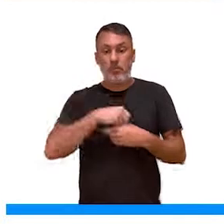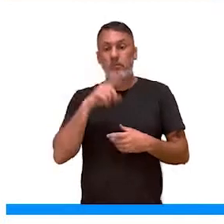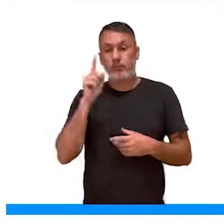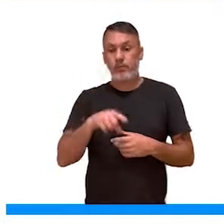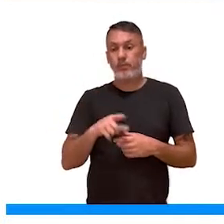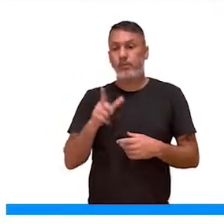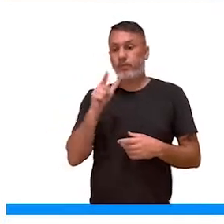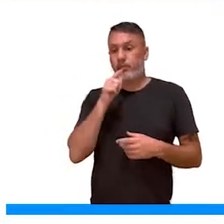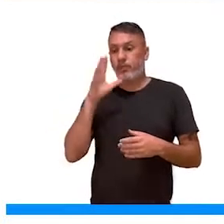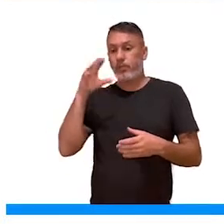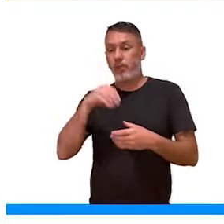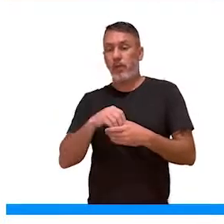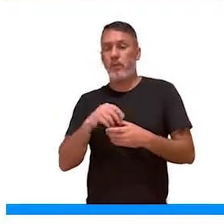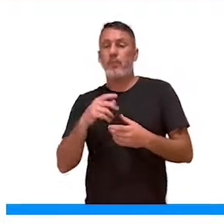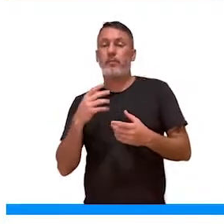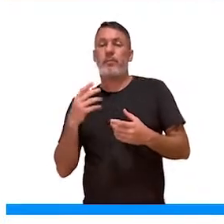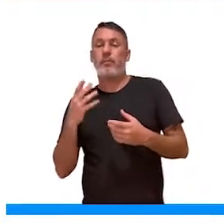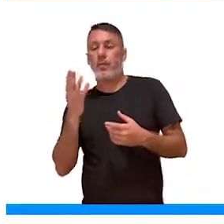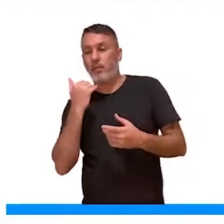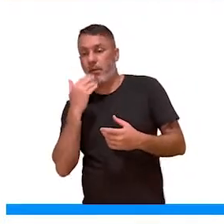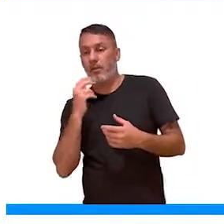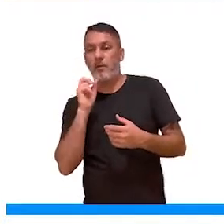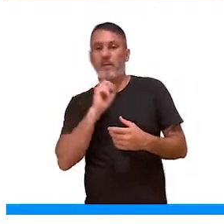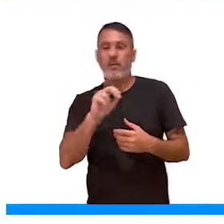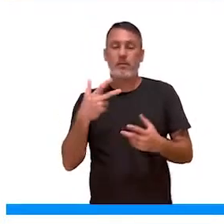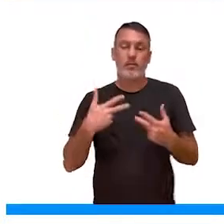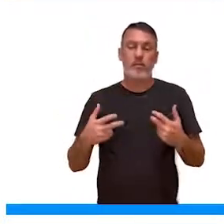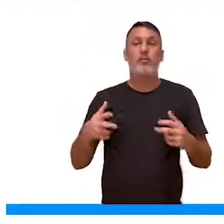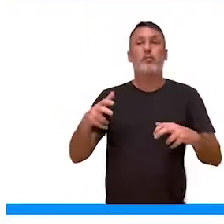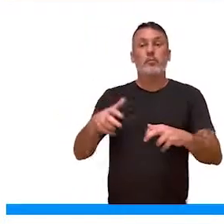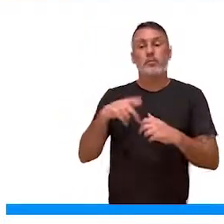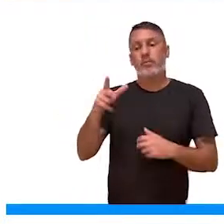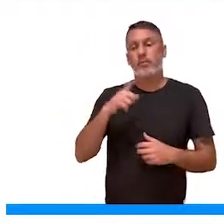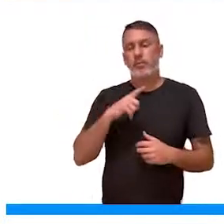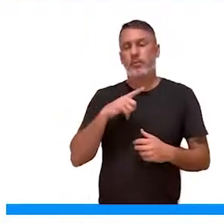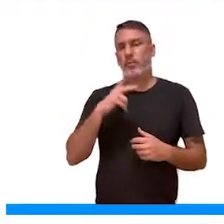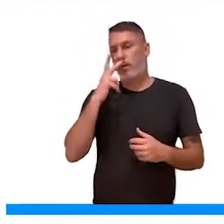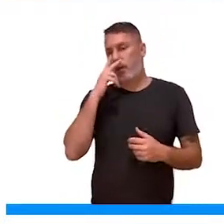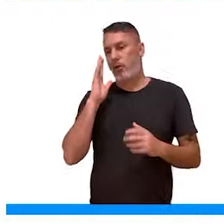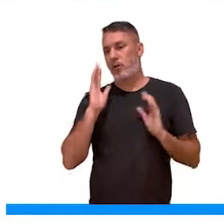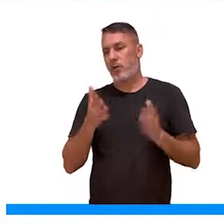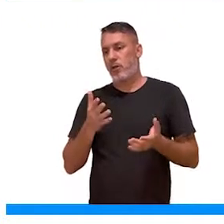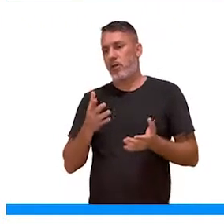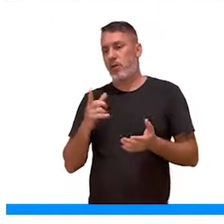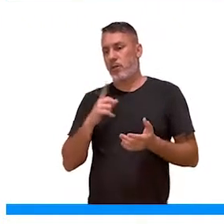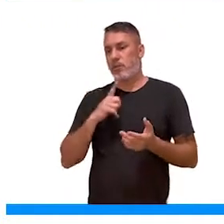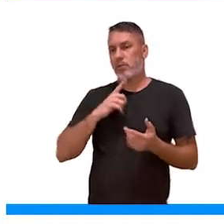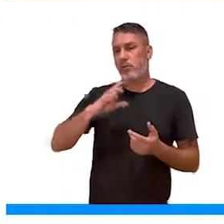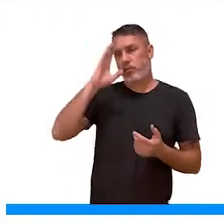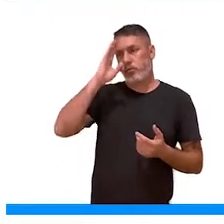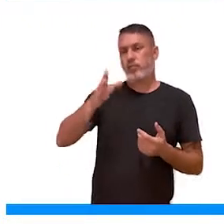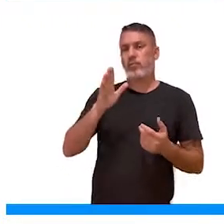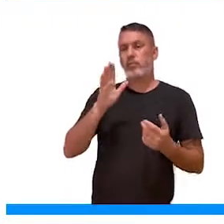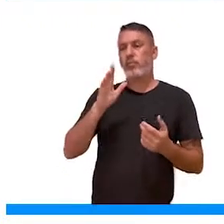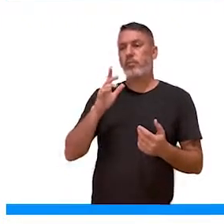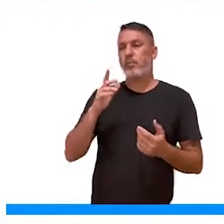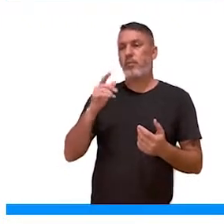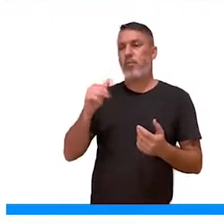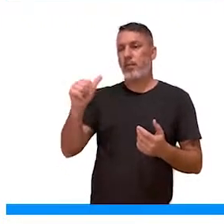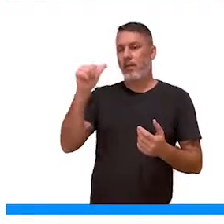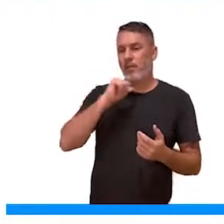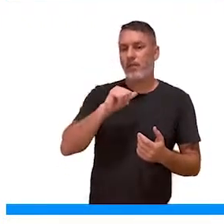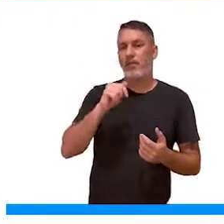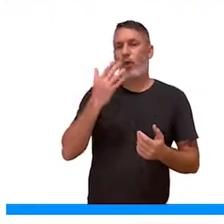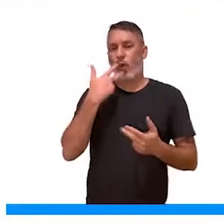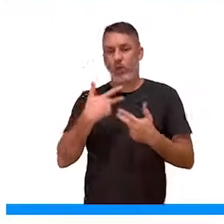partir da ingestão dos cistos em água ou alimentos contaminados. Então, a gente pega diretamente com o contato aí